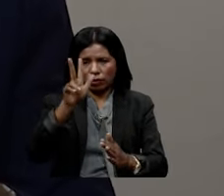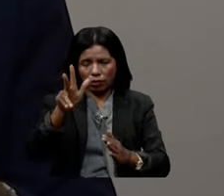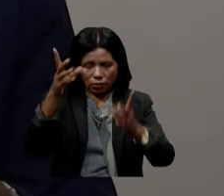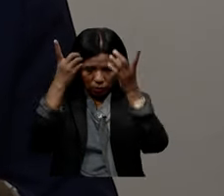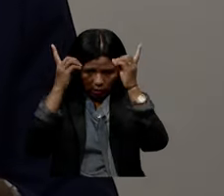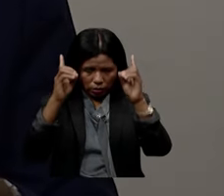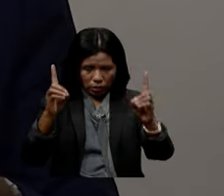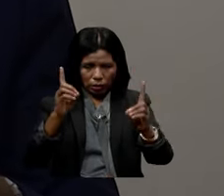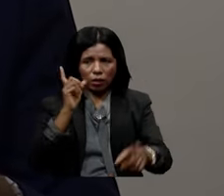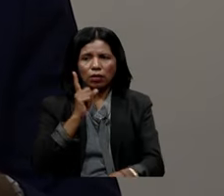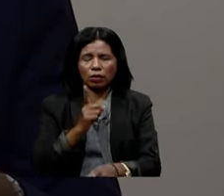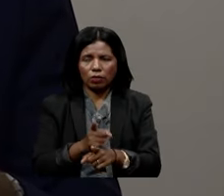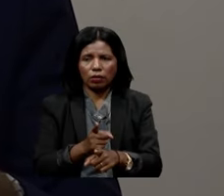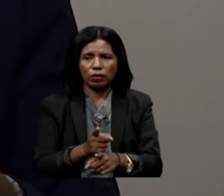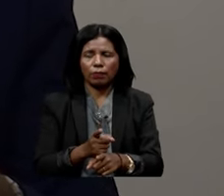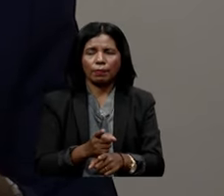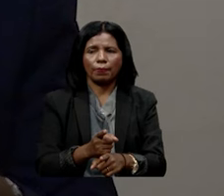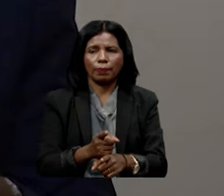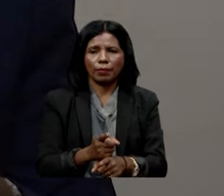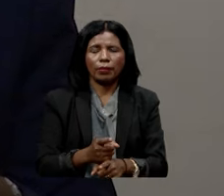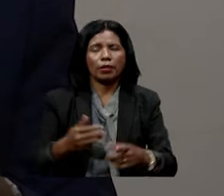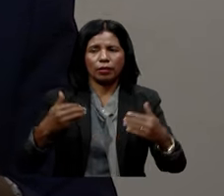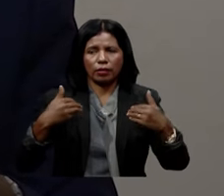los duni e a